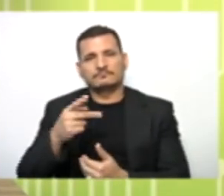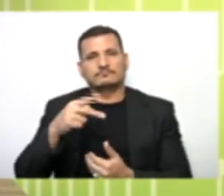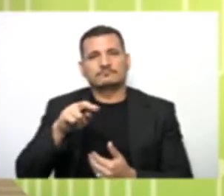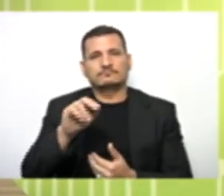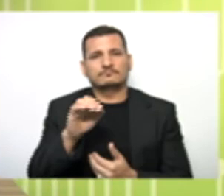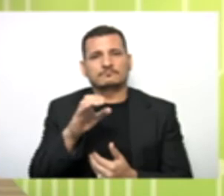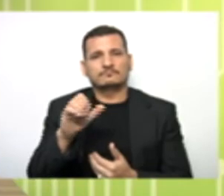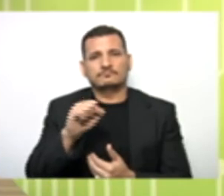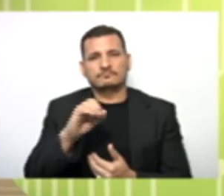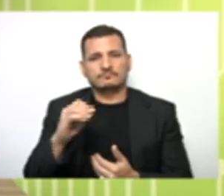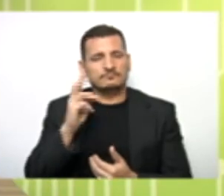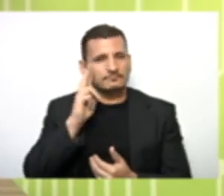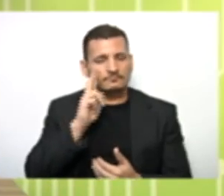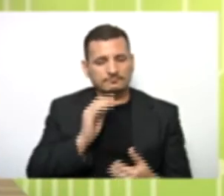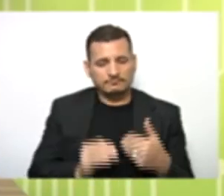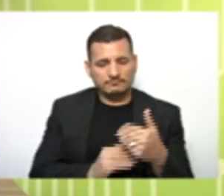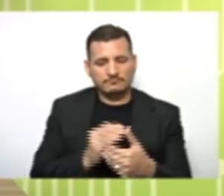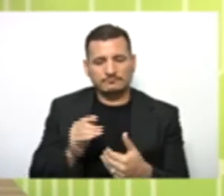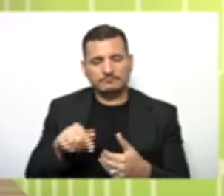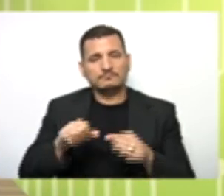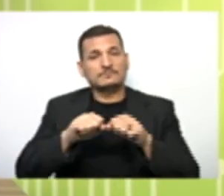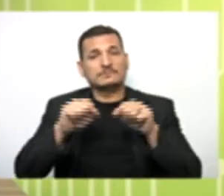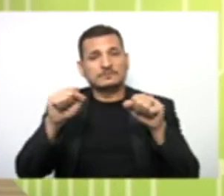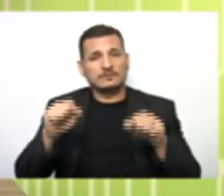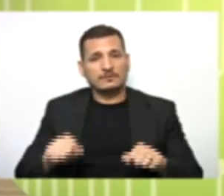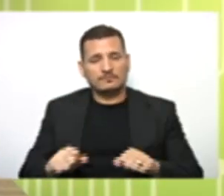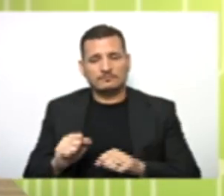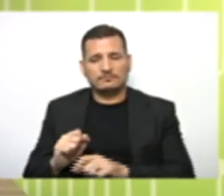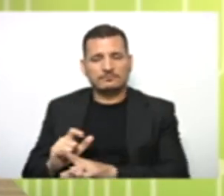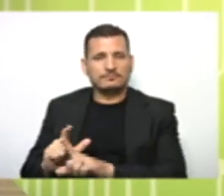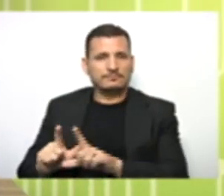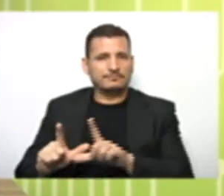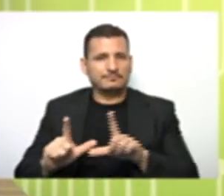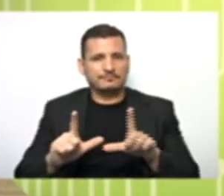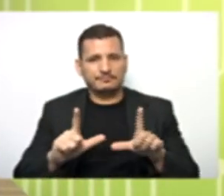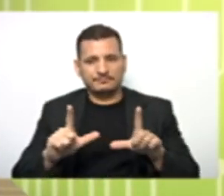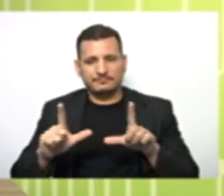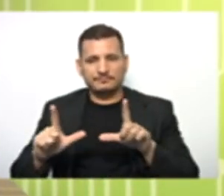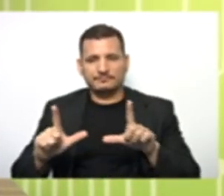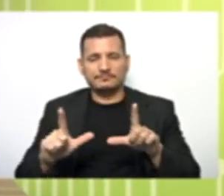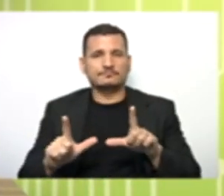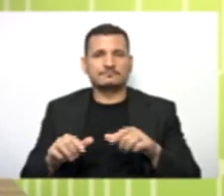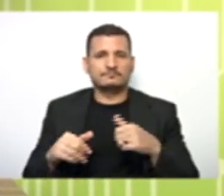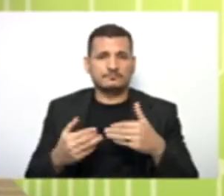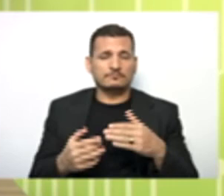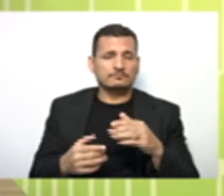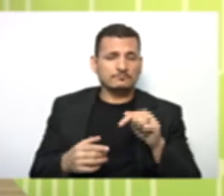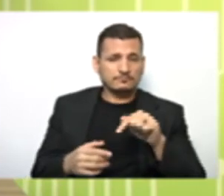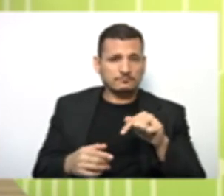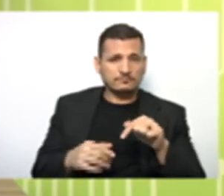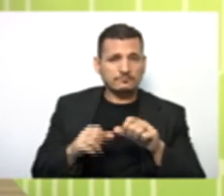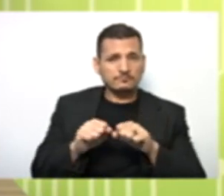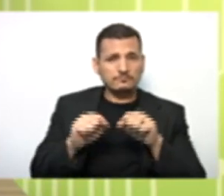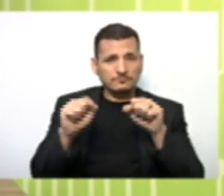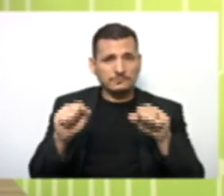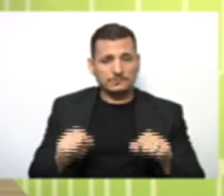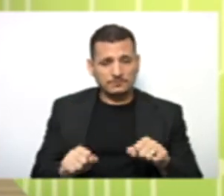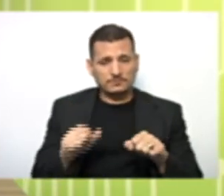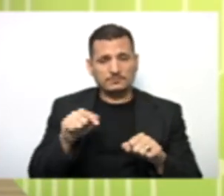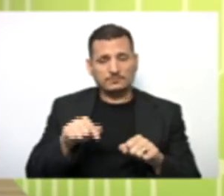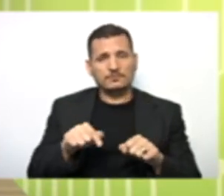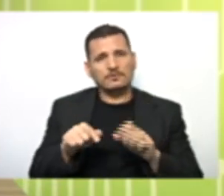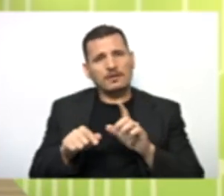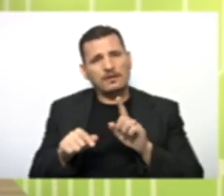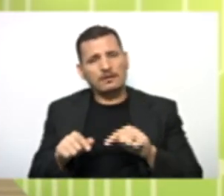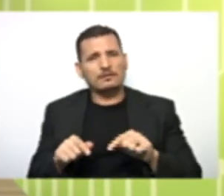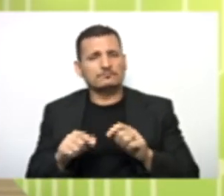é um software sendo executado. Então, a gente pressupõe que esse software que está sendo executado é